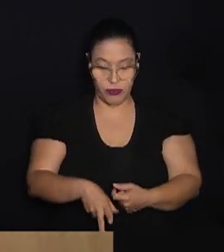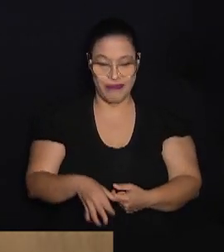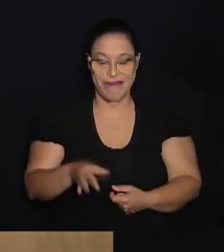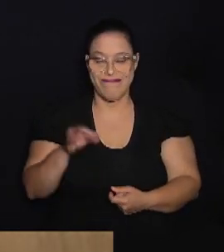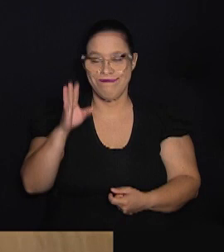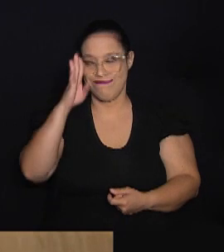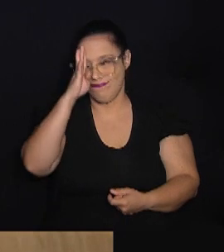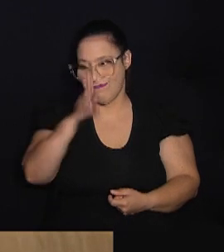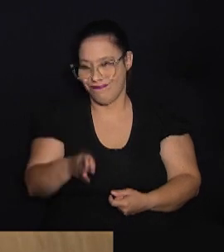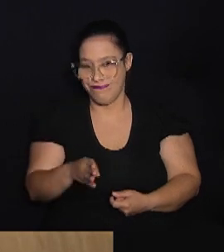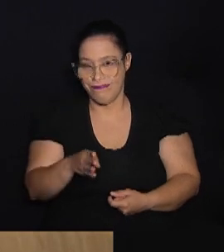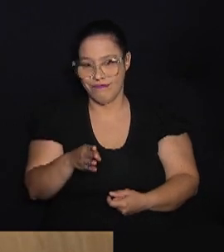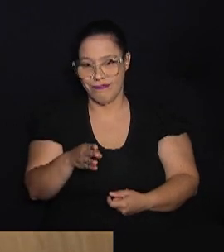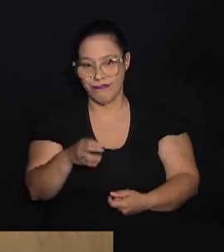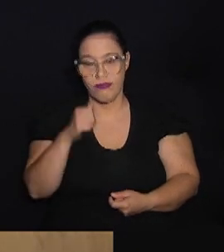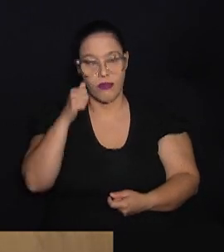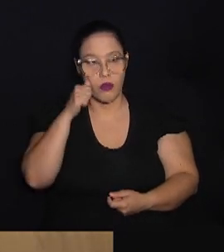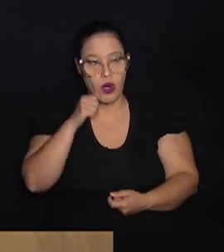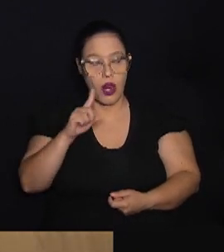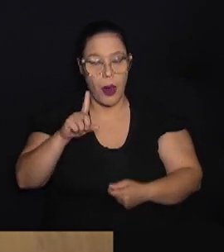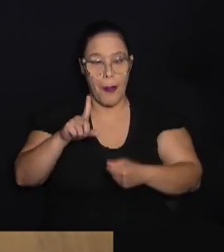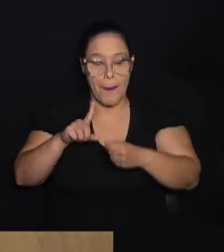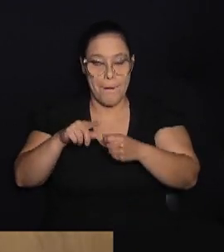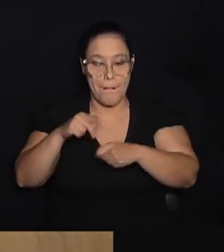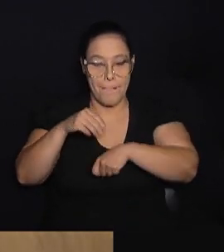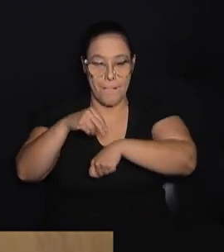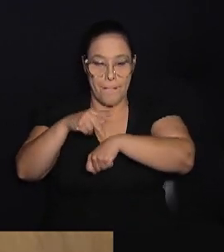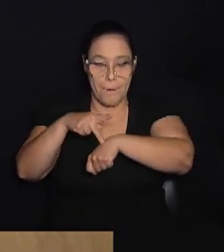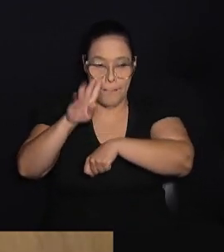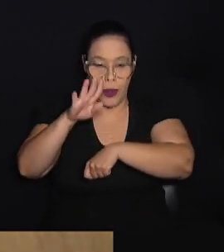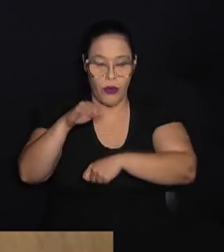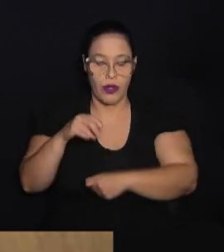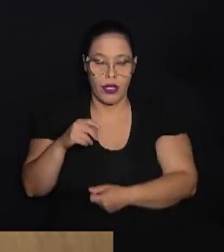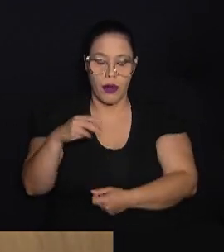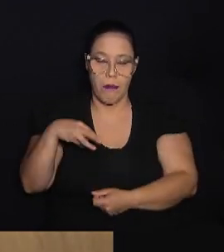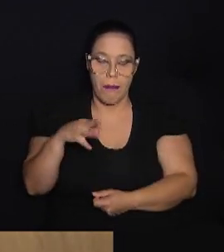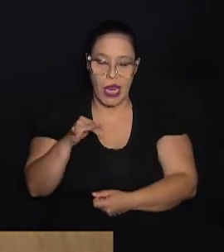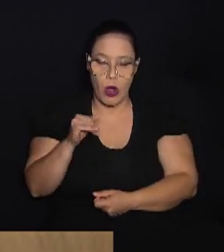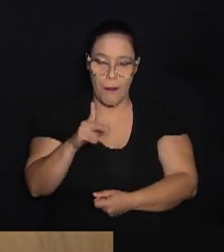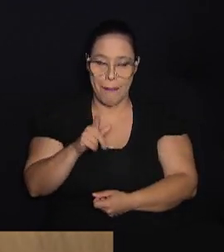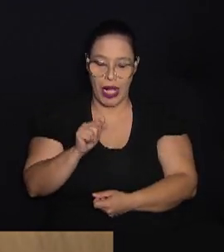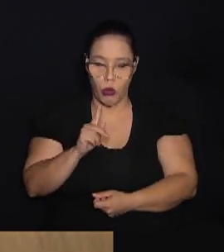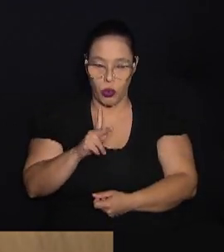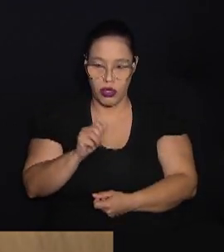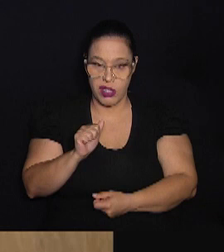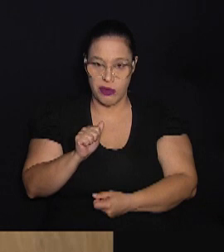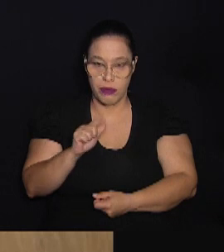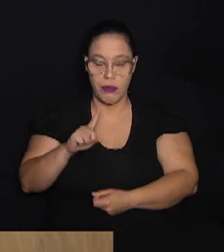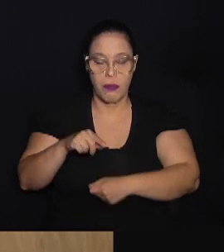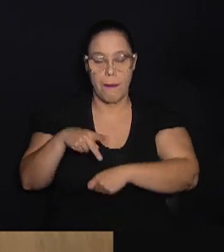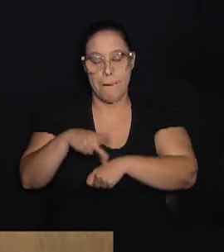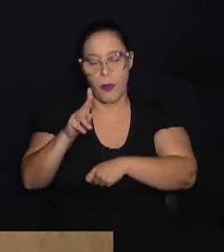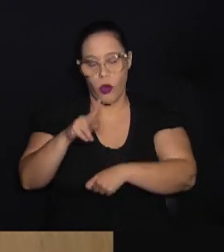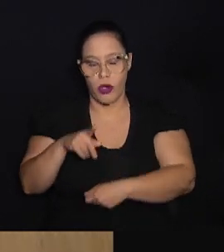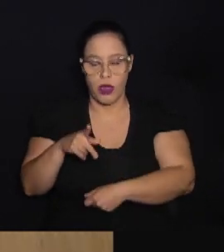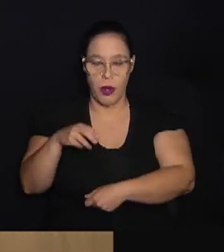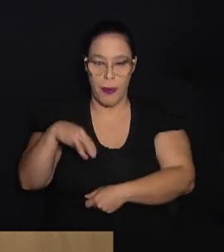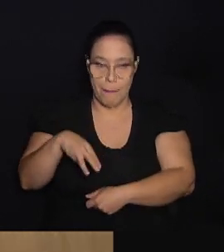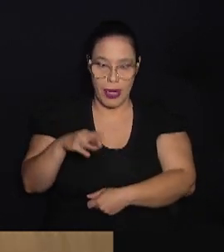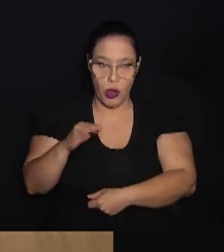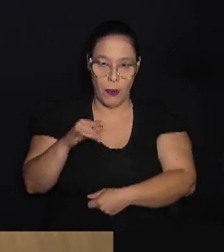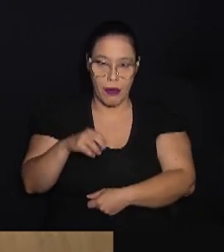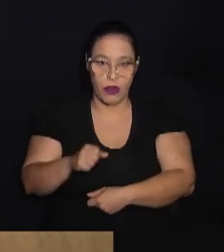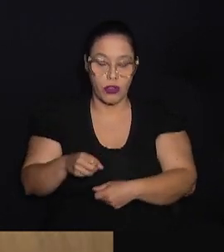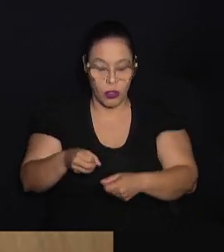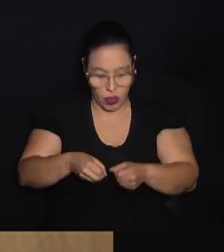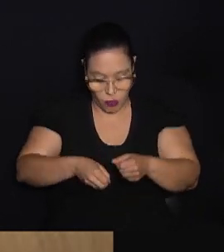em mulheres na pós-menopausa. E aí já é o primeiro sinal de alerta. Toda mulher na pós-menopausa que sangra